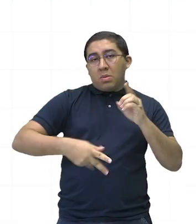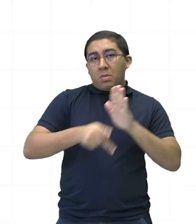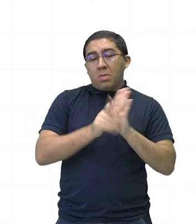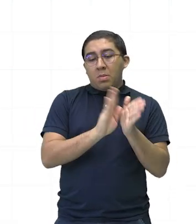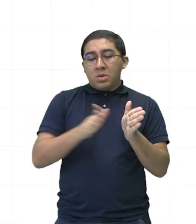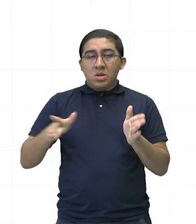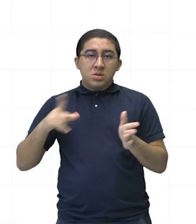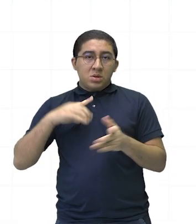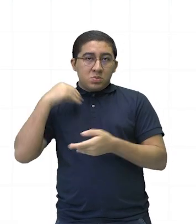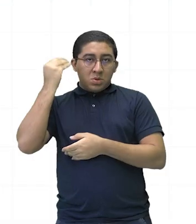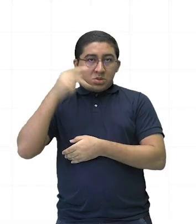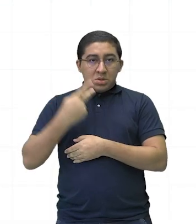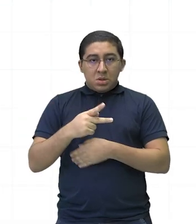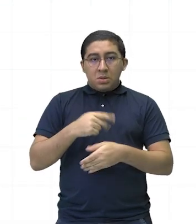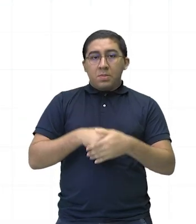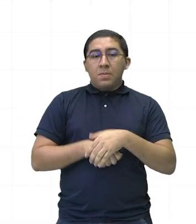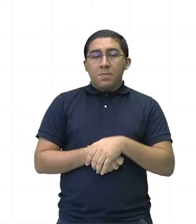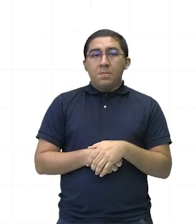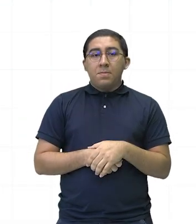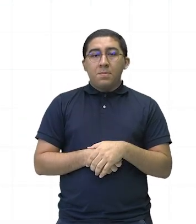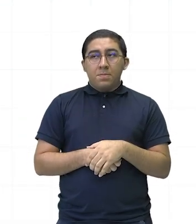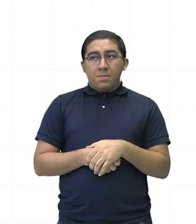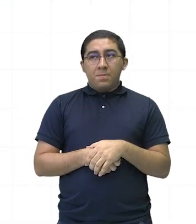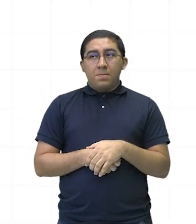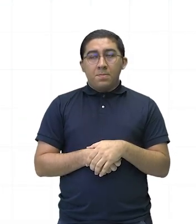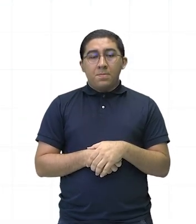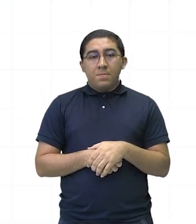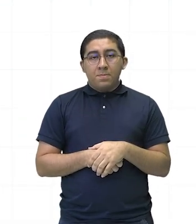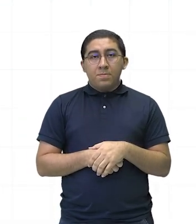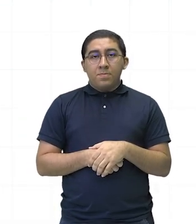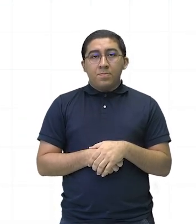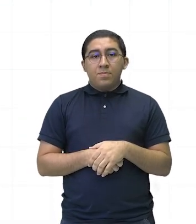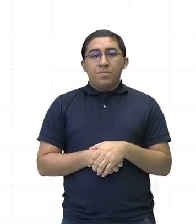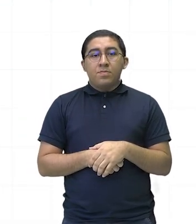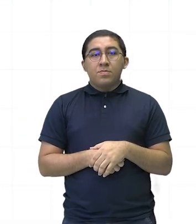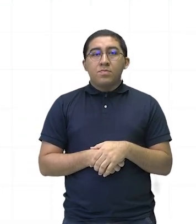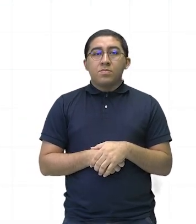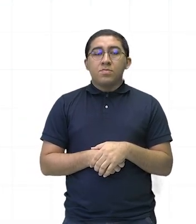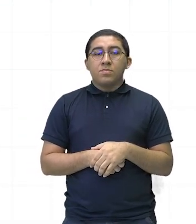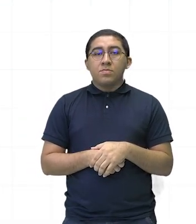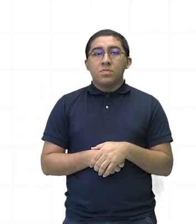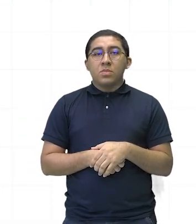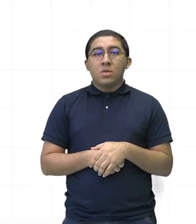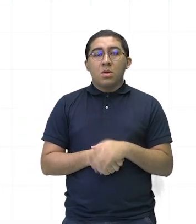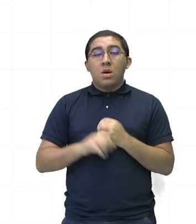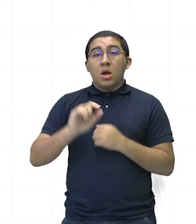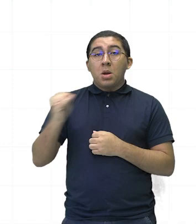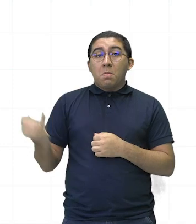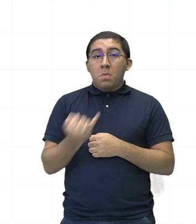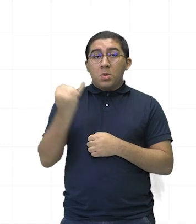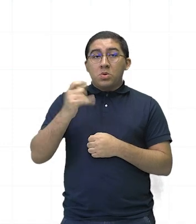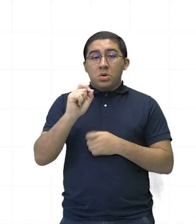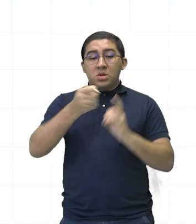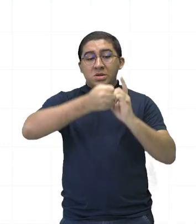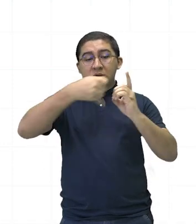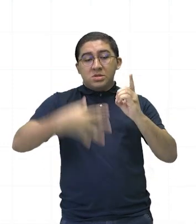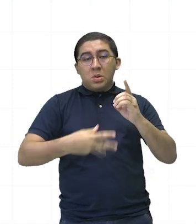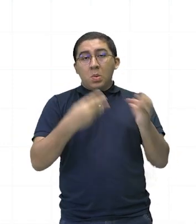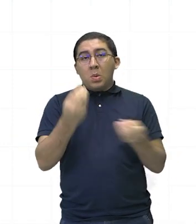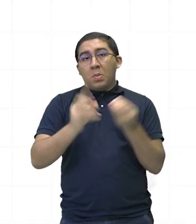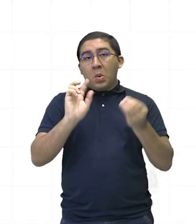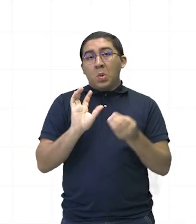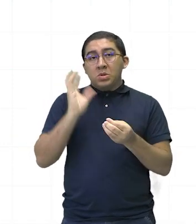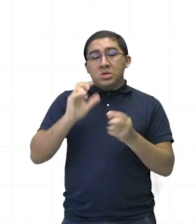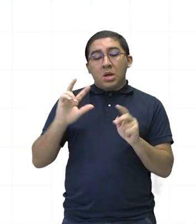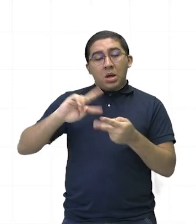ali o seu experimento. Então, ele foi fundamental para a descrição da hereditariedade